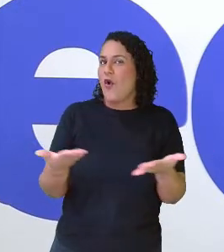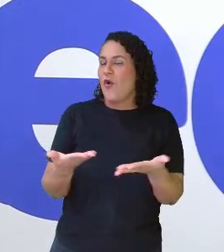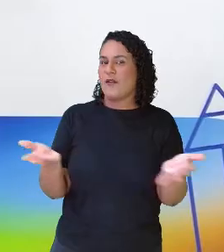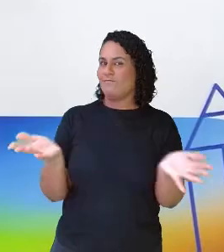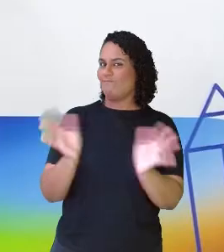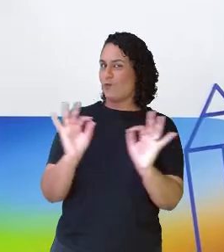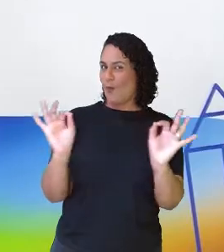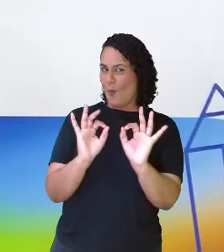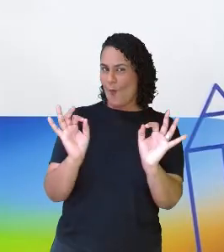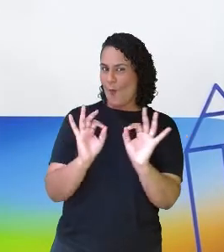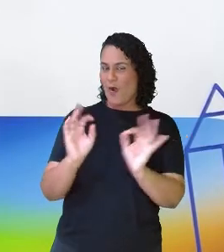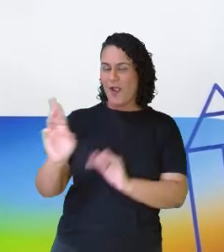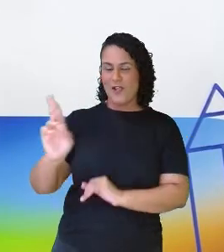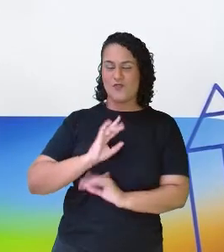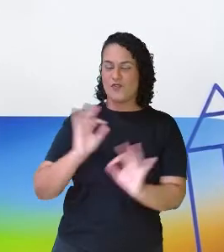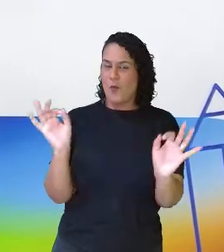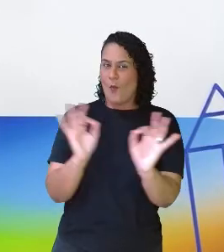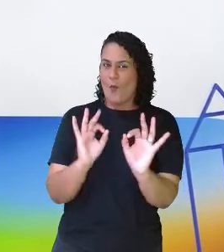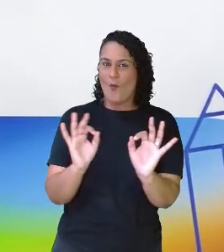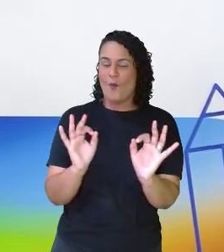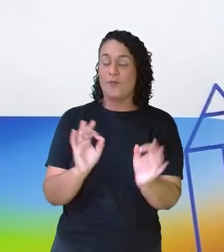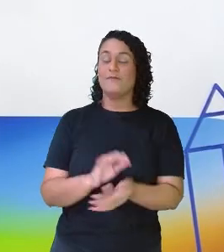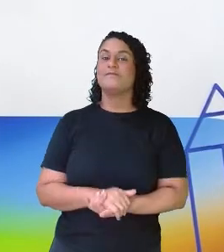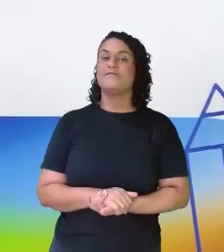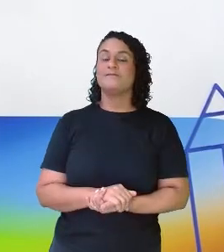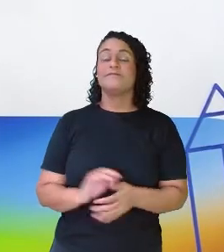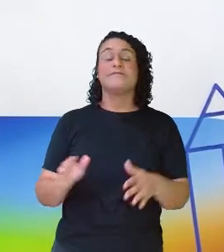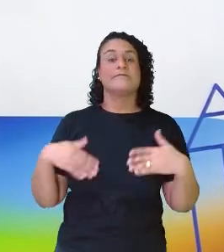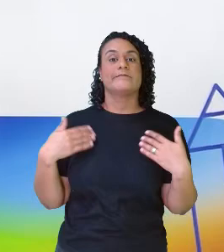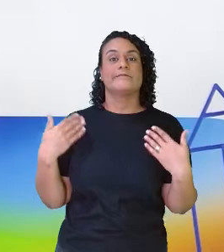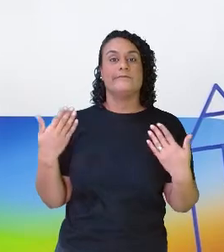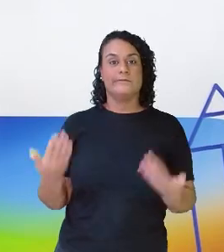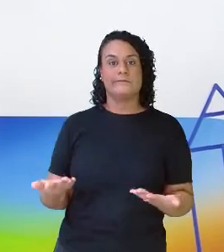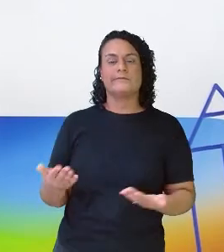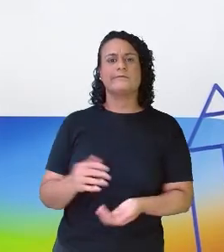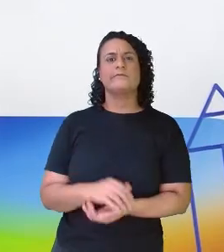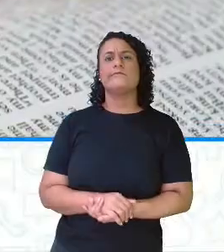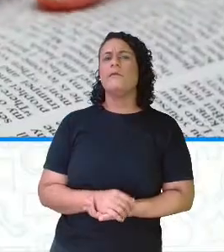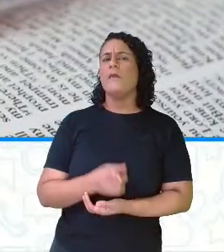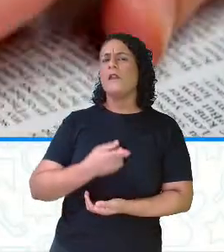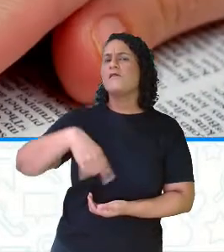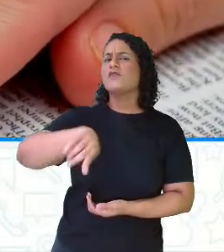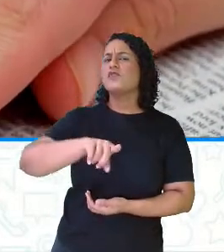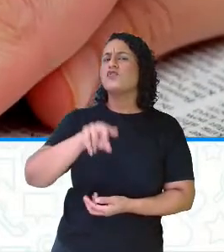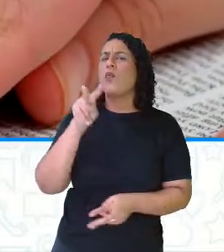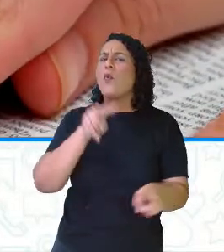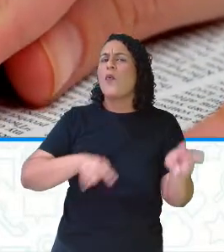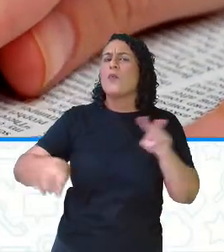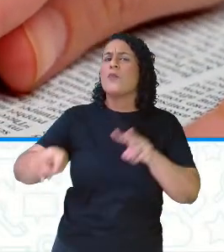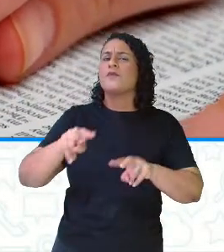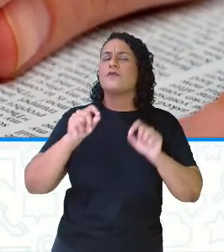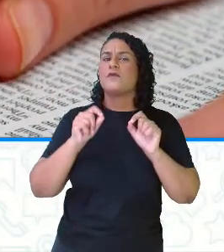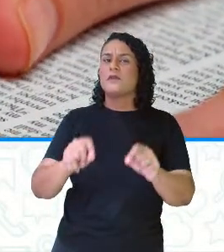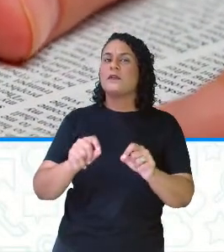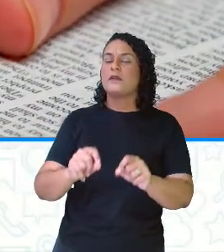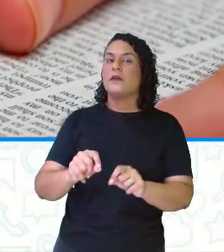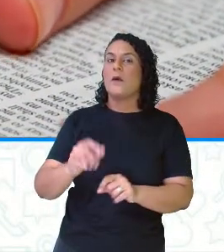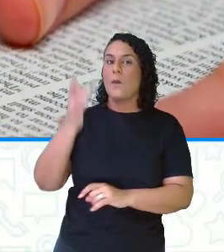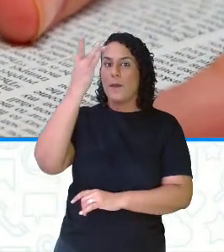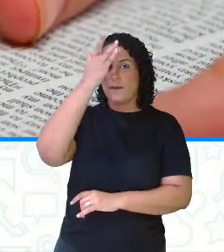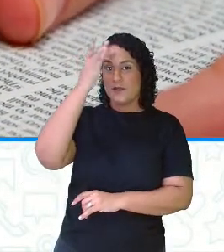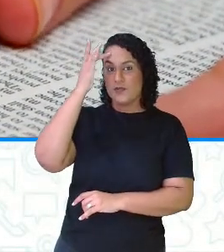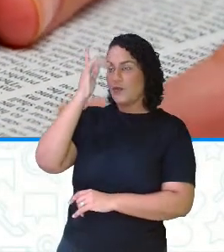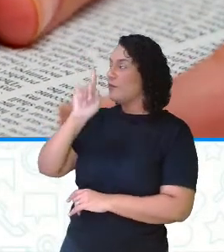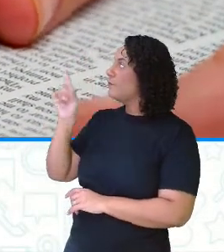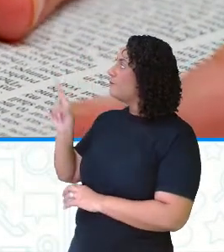ver se eles conseguem lembrar. Olha só, o que vocês estão observando aqui? Aqui tem uma pessoa que